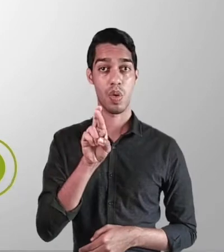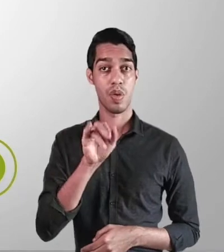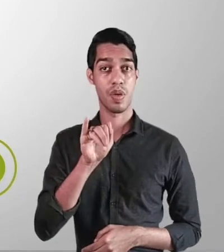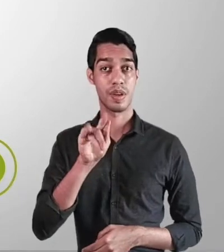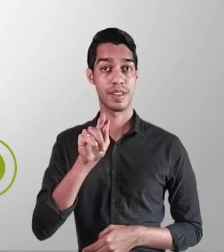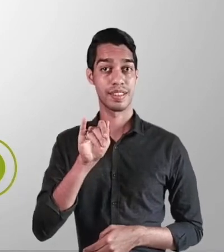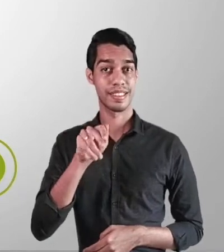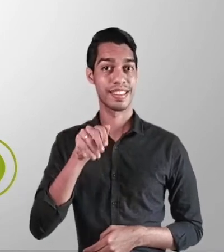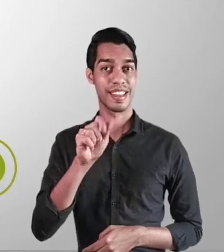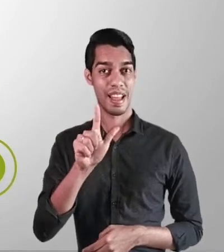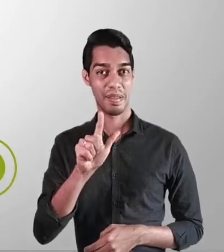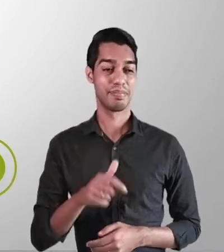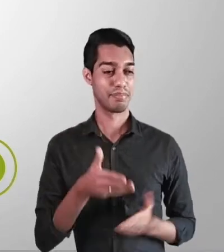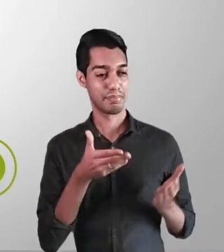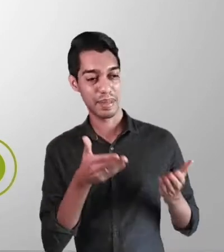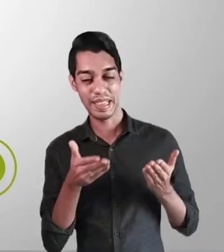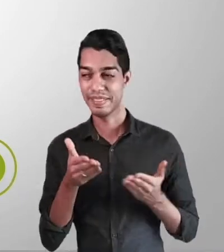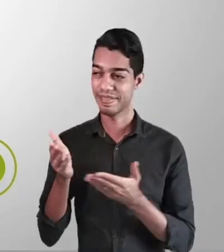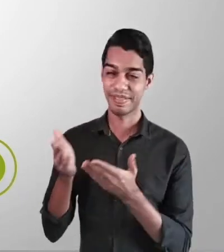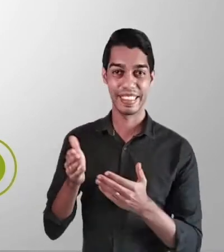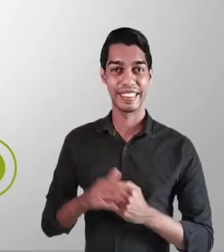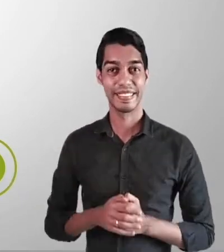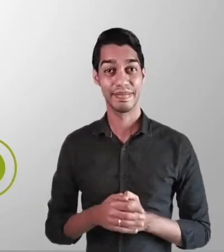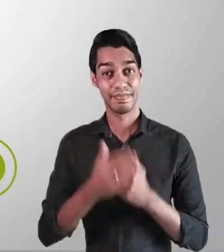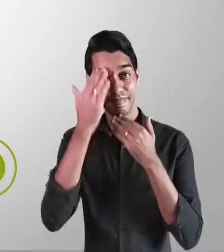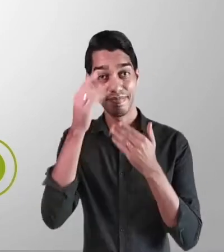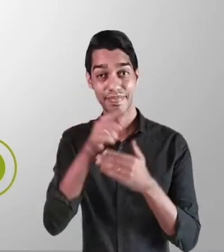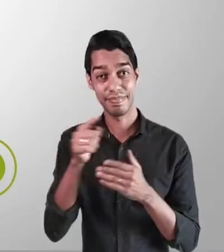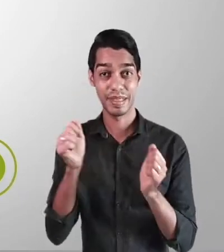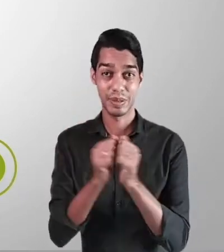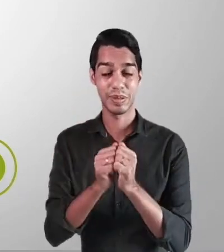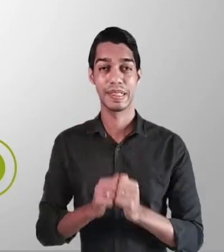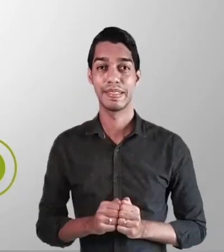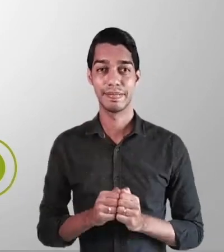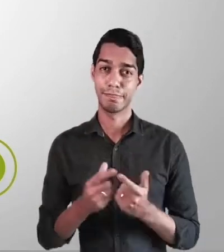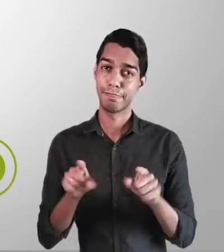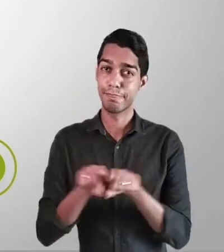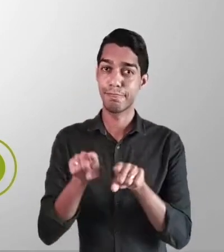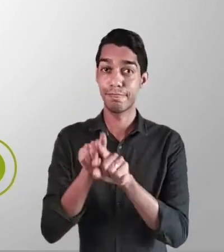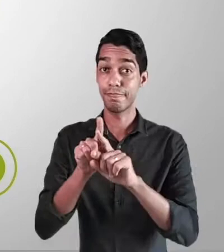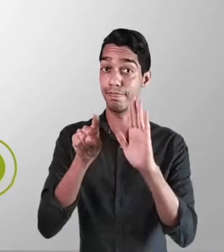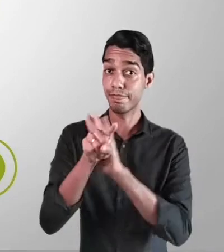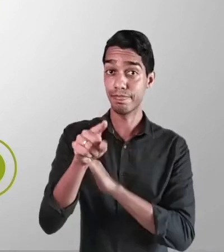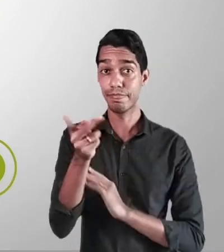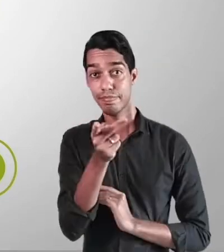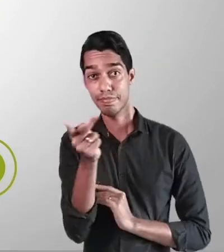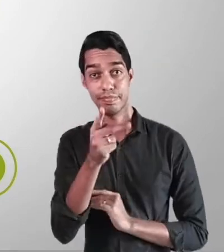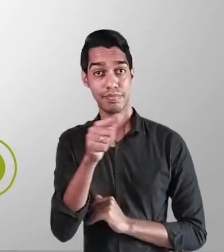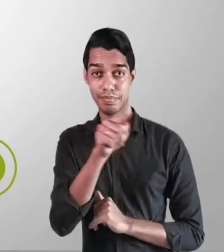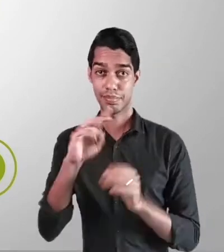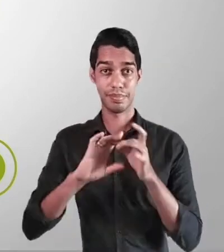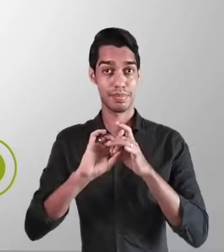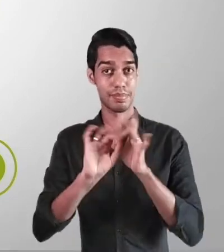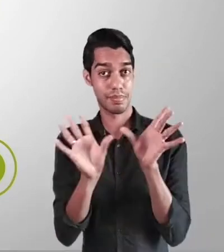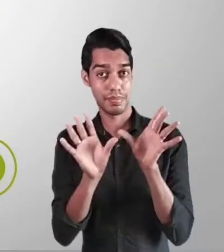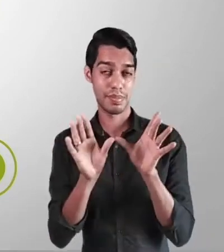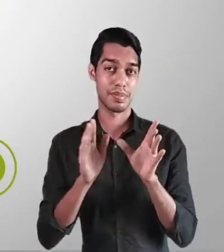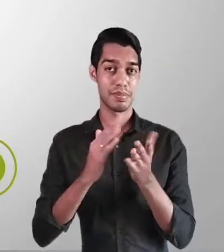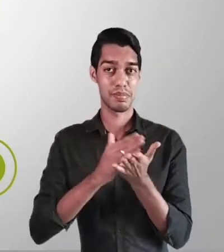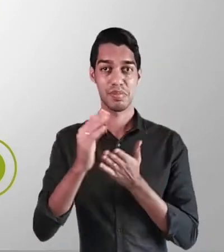hoje. Bom, como primeira pergunta para os dois, e aí fiquem à vontade para começar quem